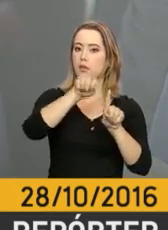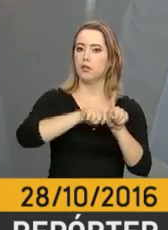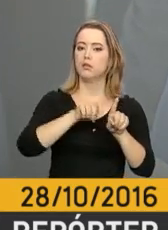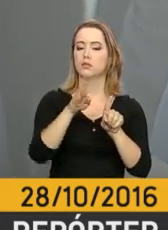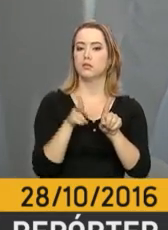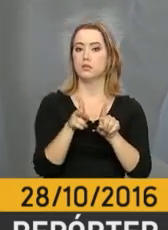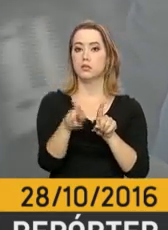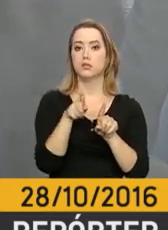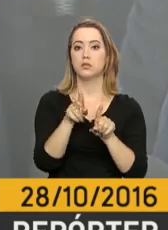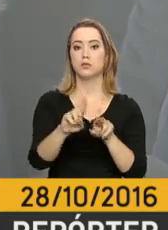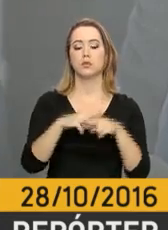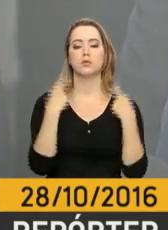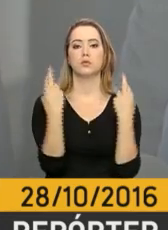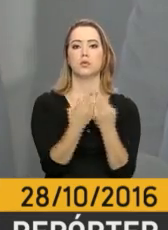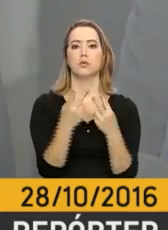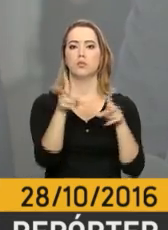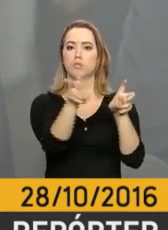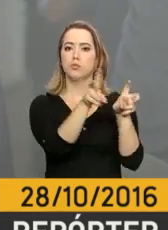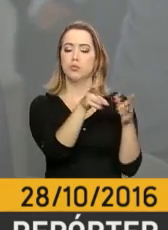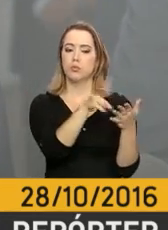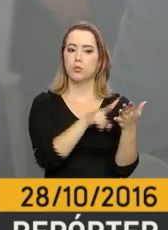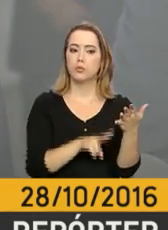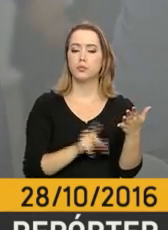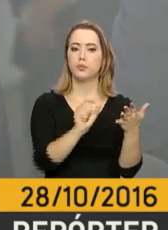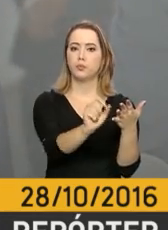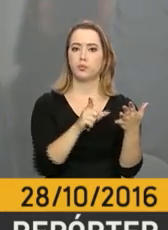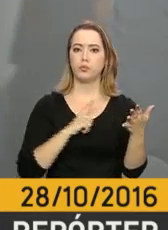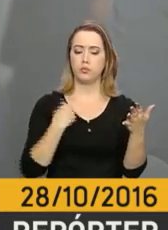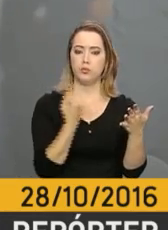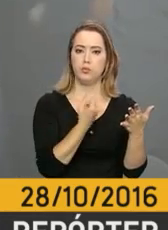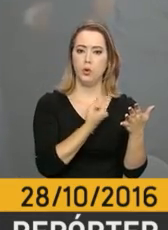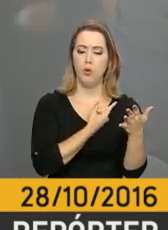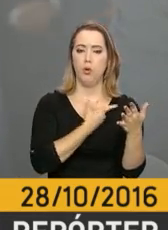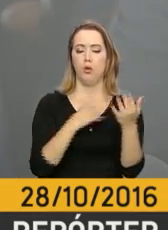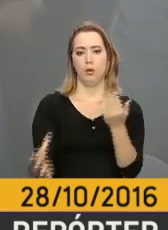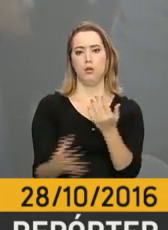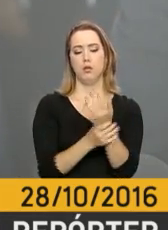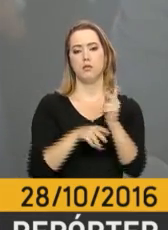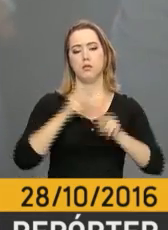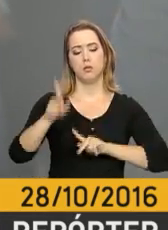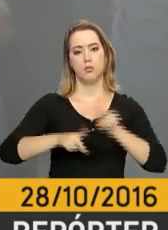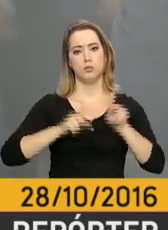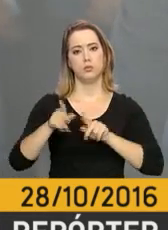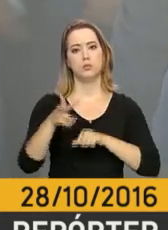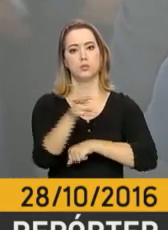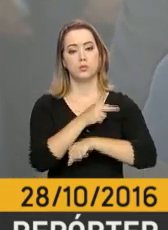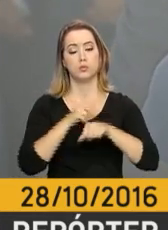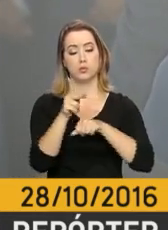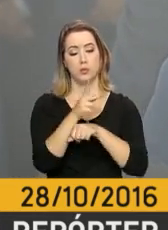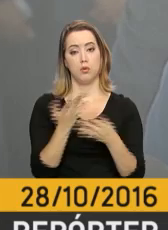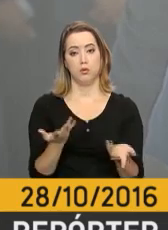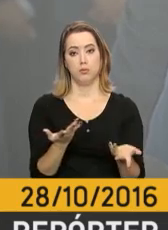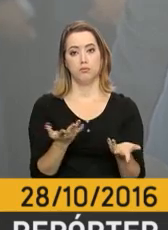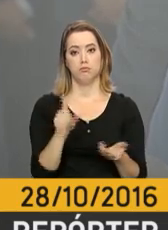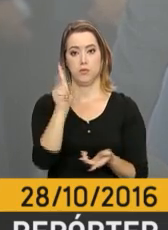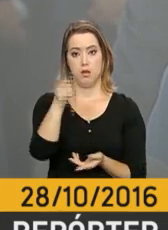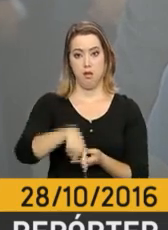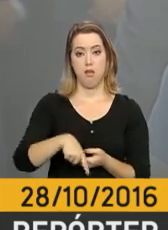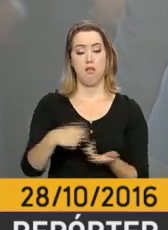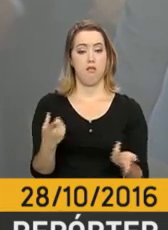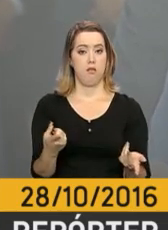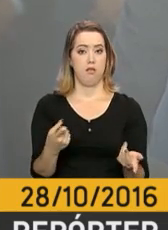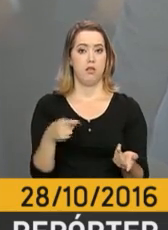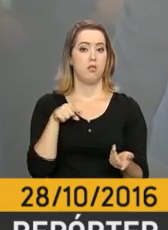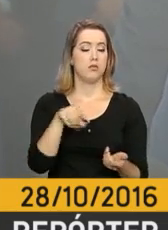avaliação daquilo que está acontecendo na segurança pública do país. Evidentemente, isto vai